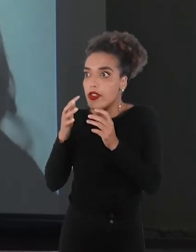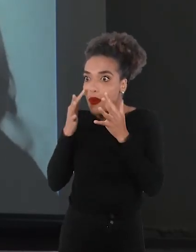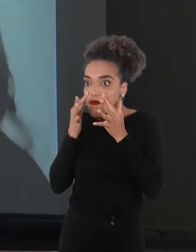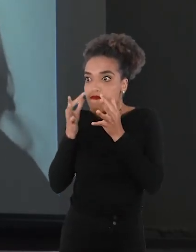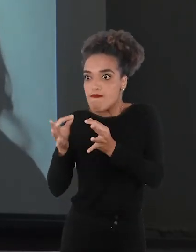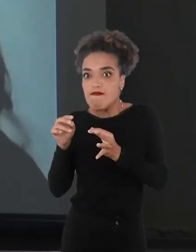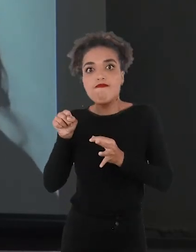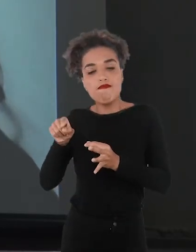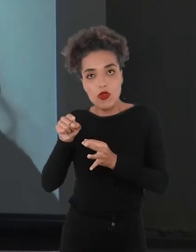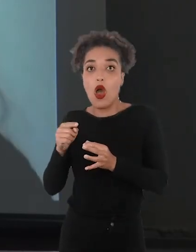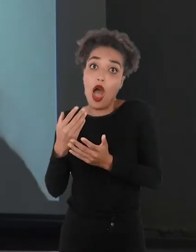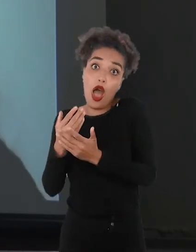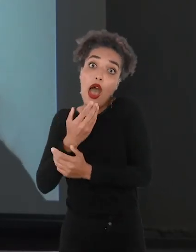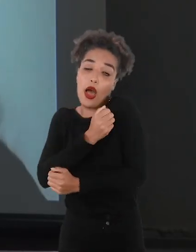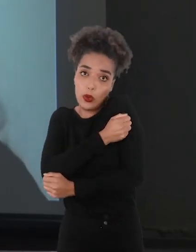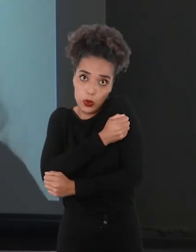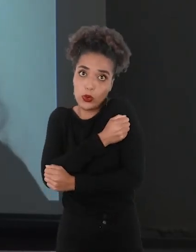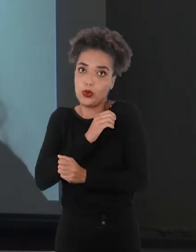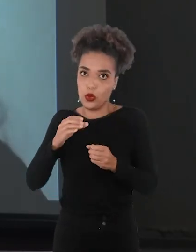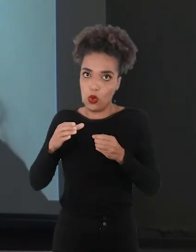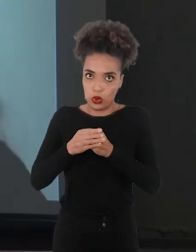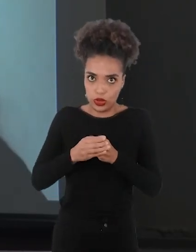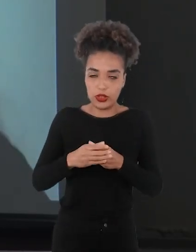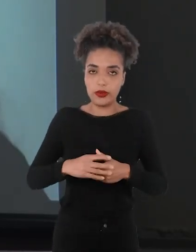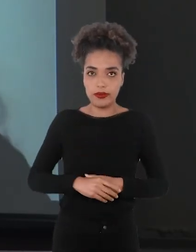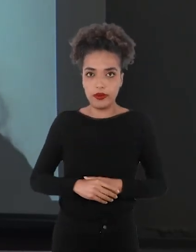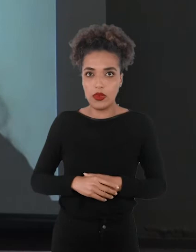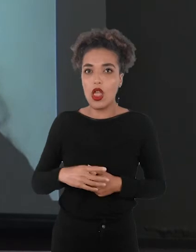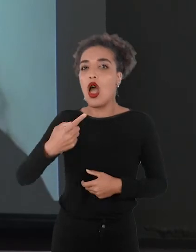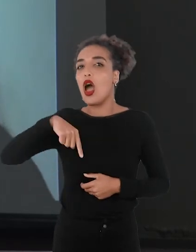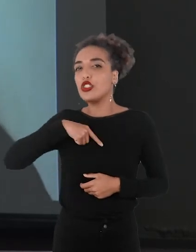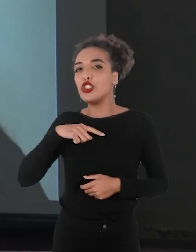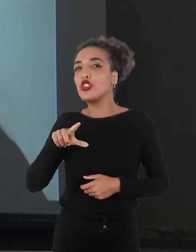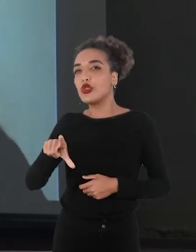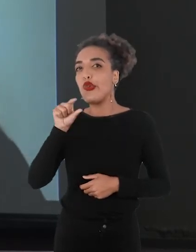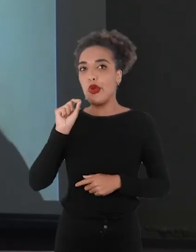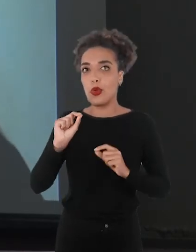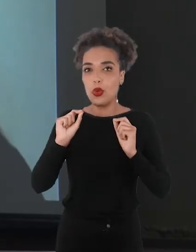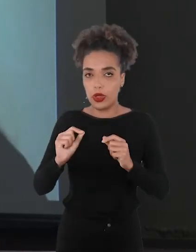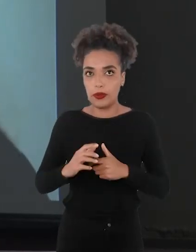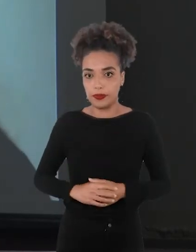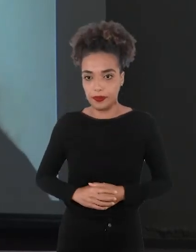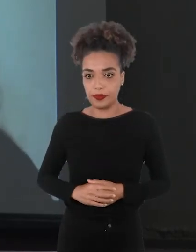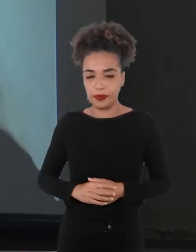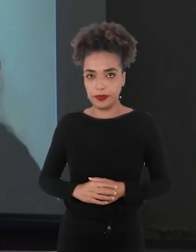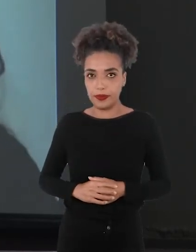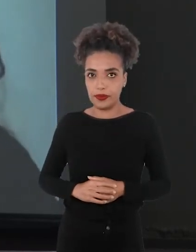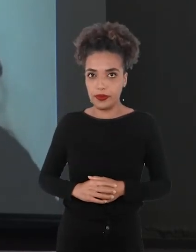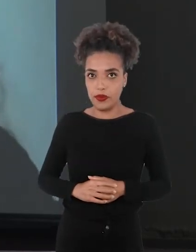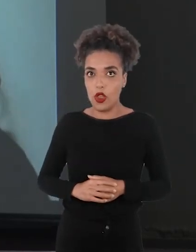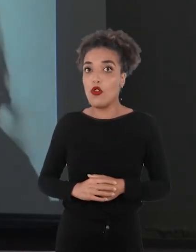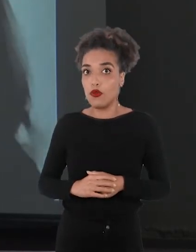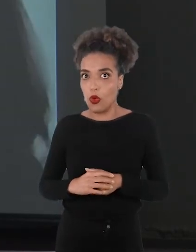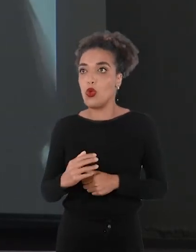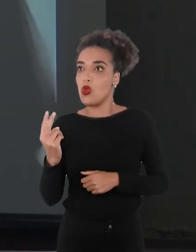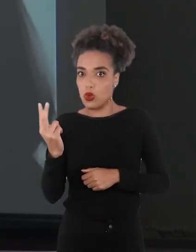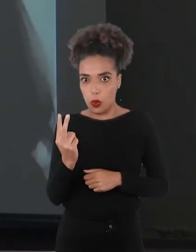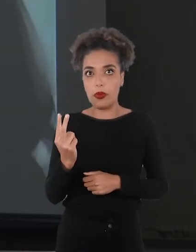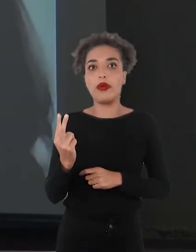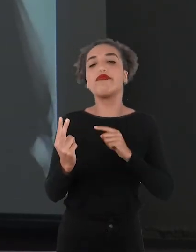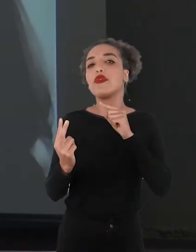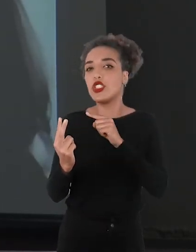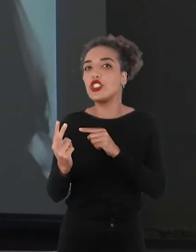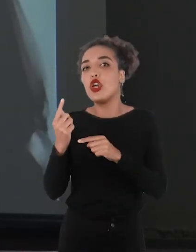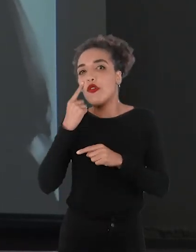estudantes cotistas, né? A nossa escolha foi dupla: ouvir os estudantes cotistas nos três